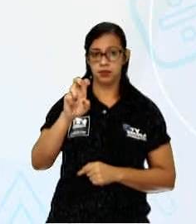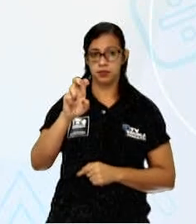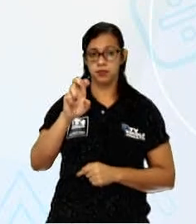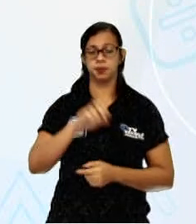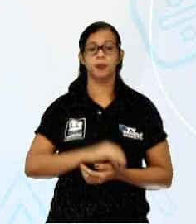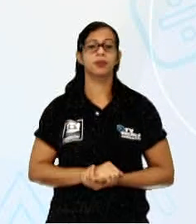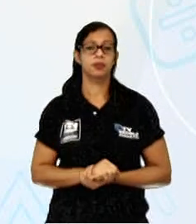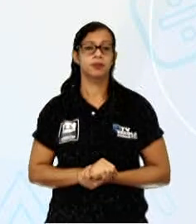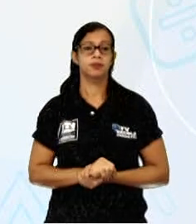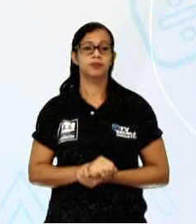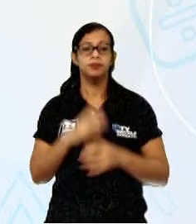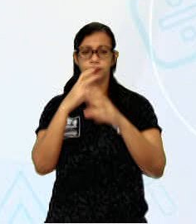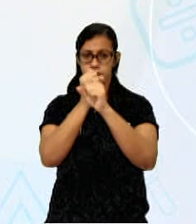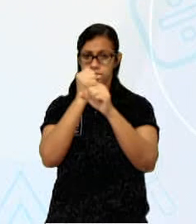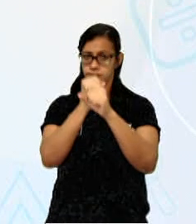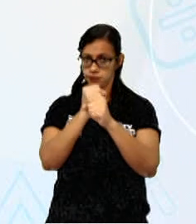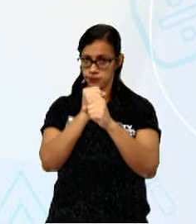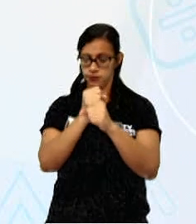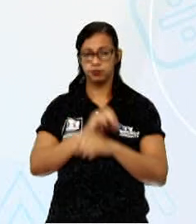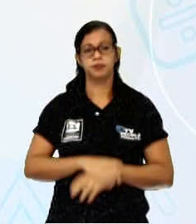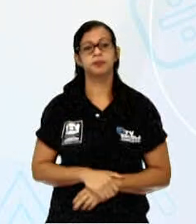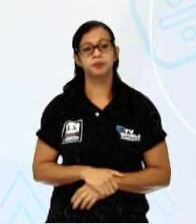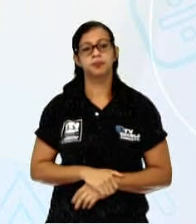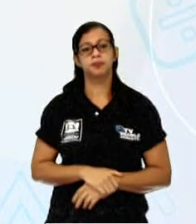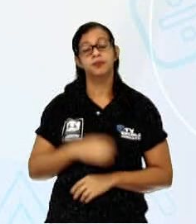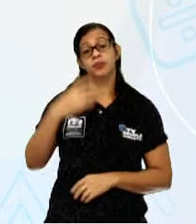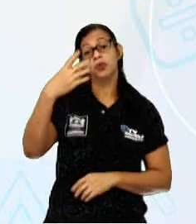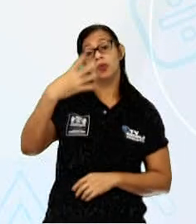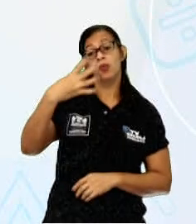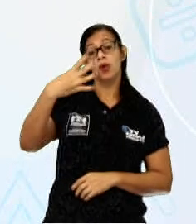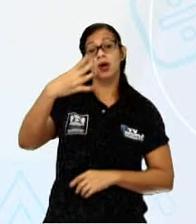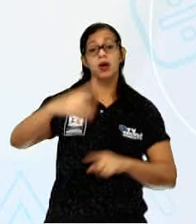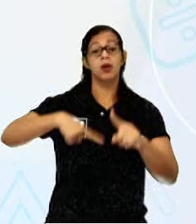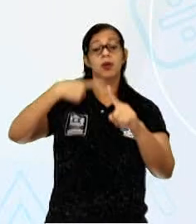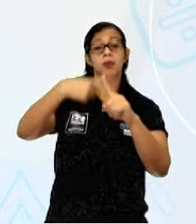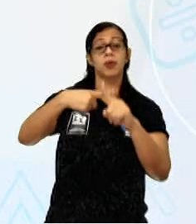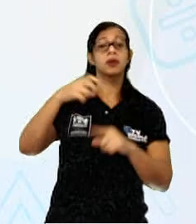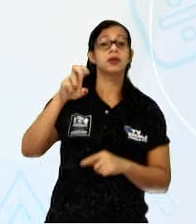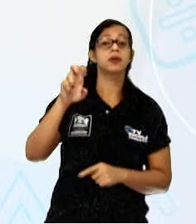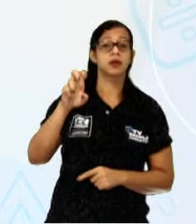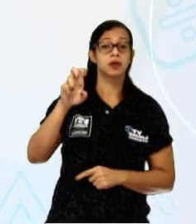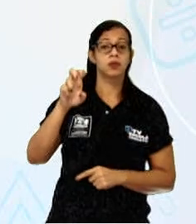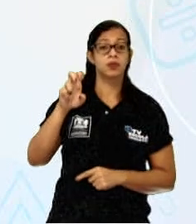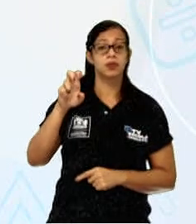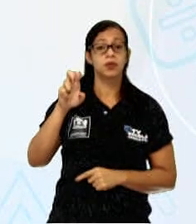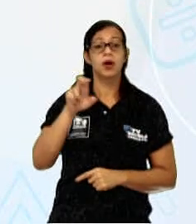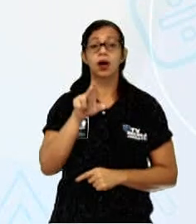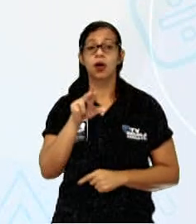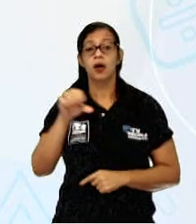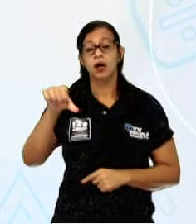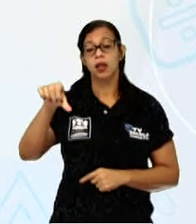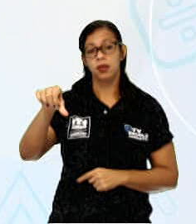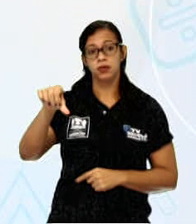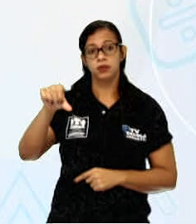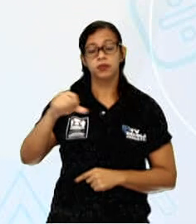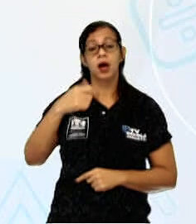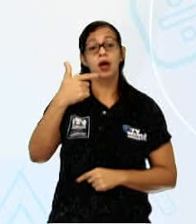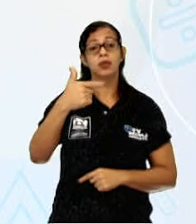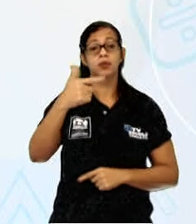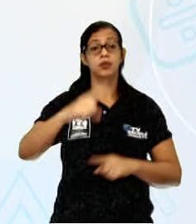vamos fazer a operação quatro mais 5192 mais